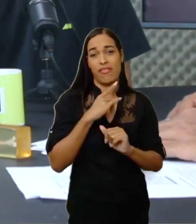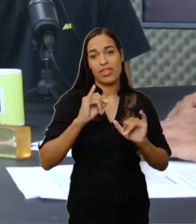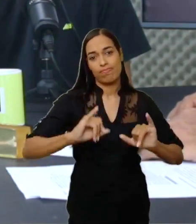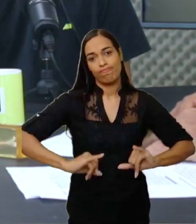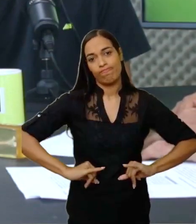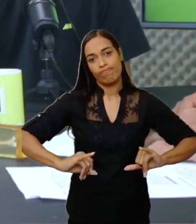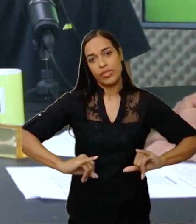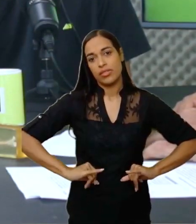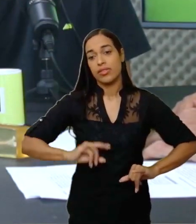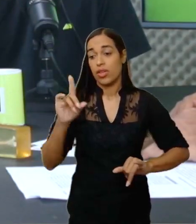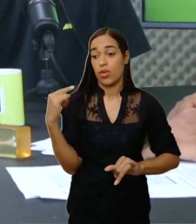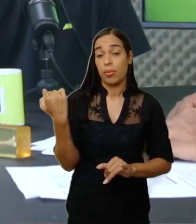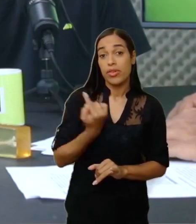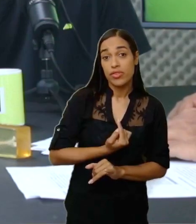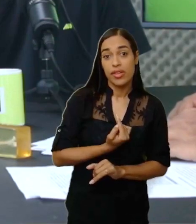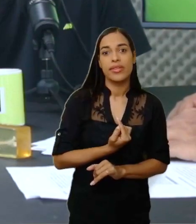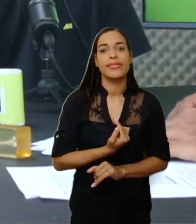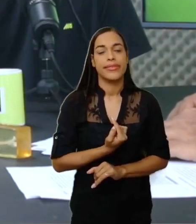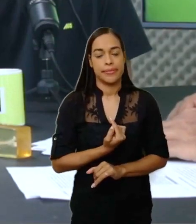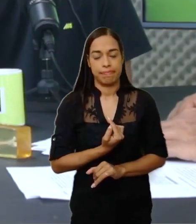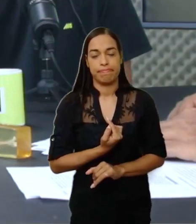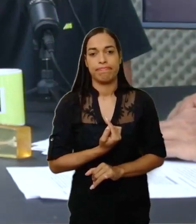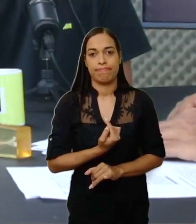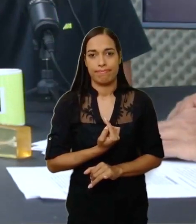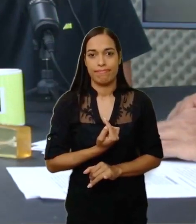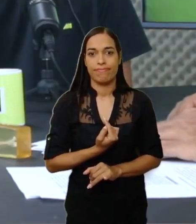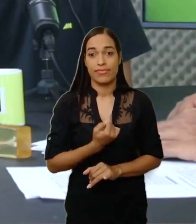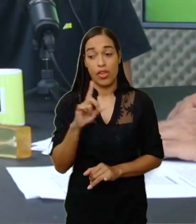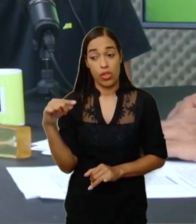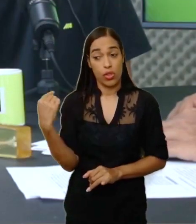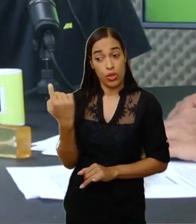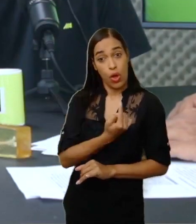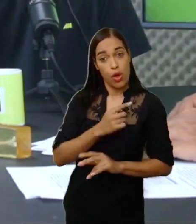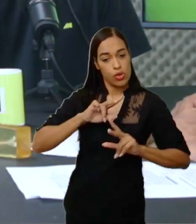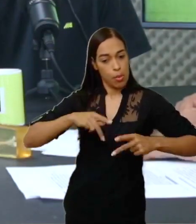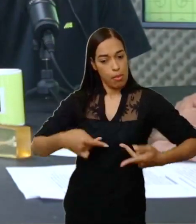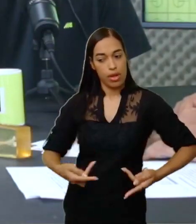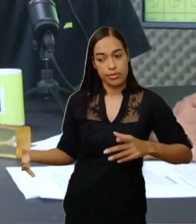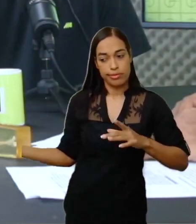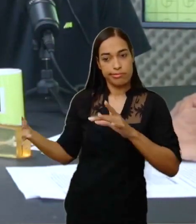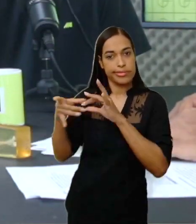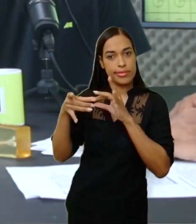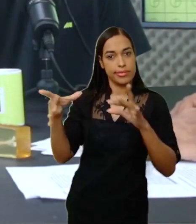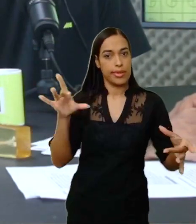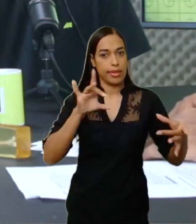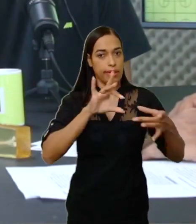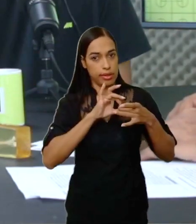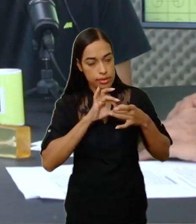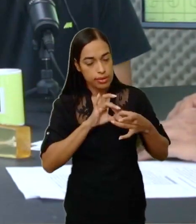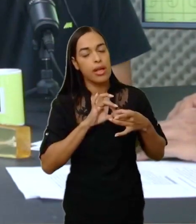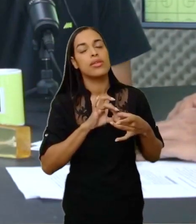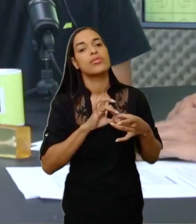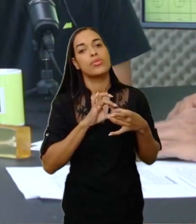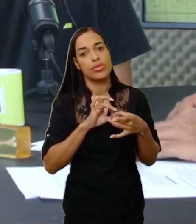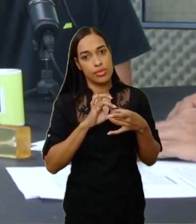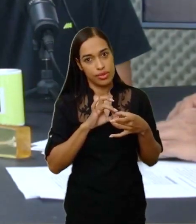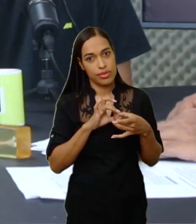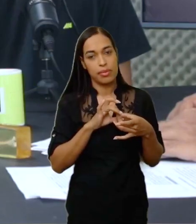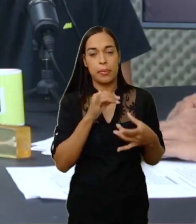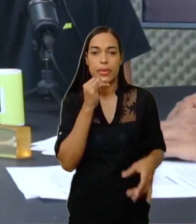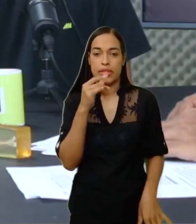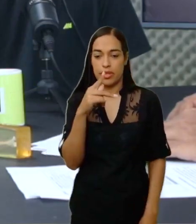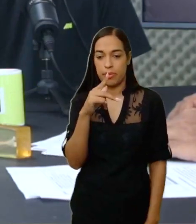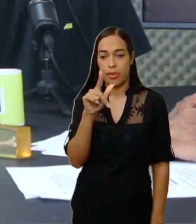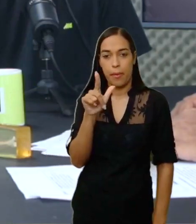como a gente está interligado, a gente seres, né, interligado um com o outro, né? Então, o plâncton, por exemplo,